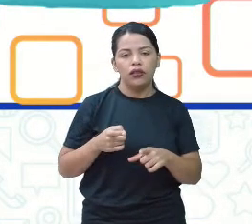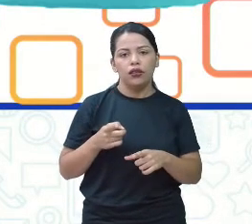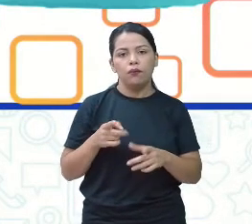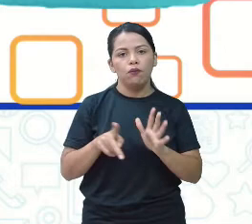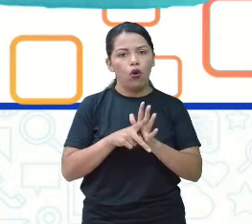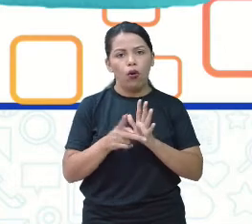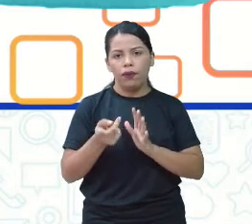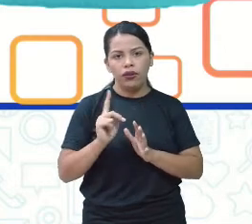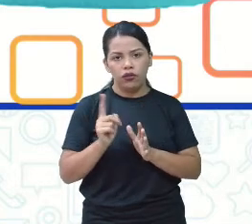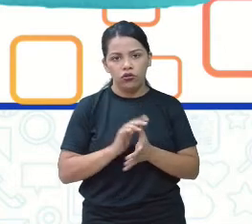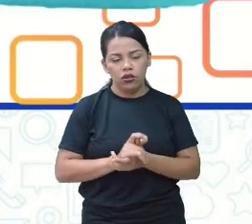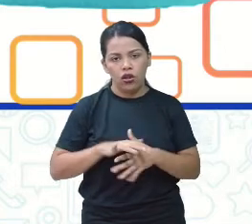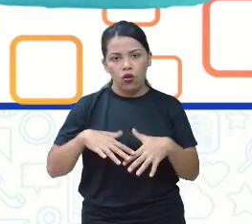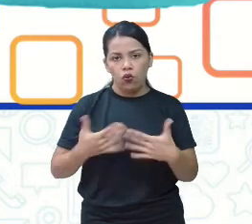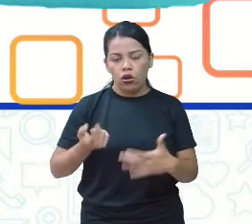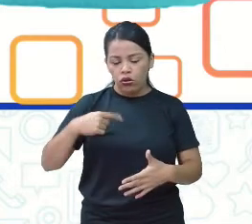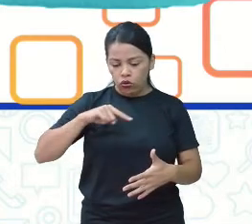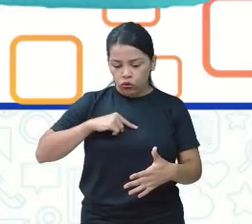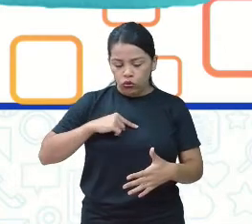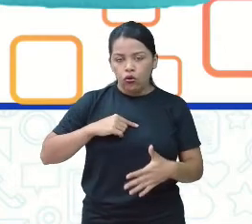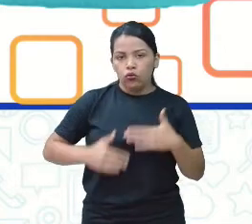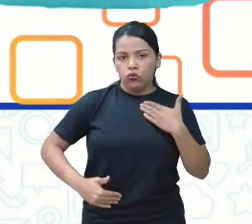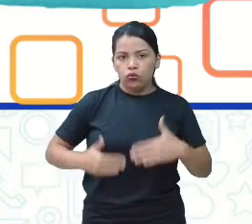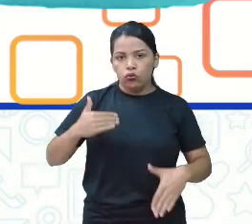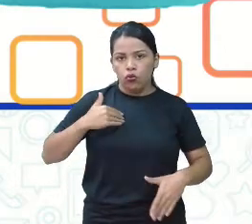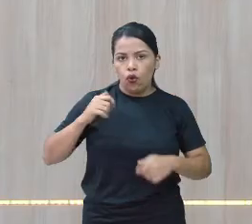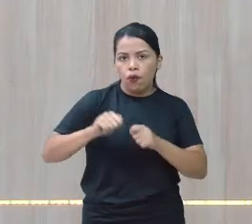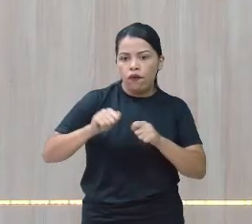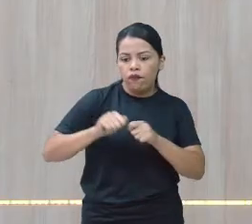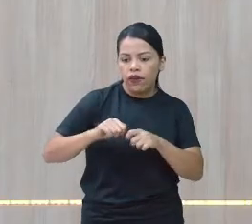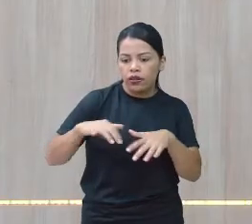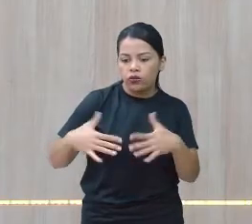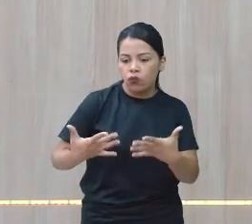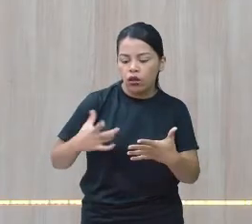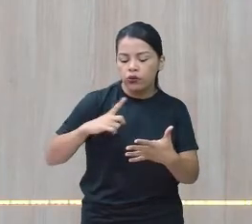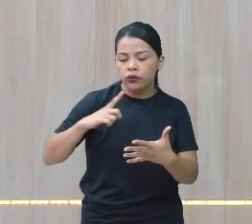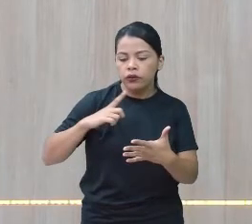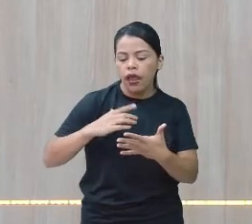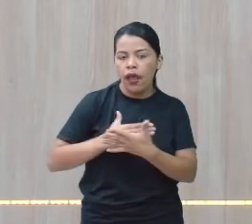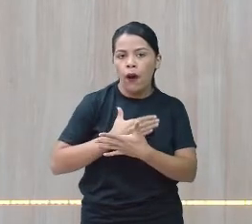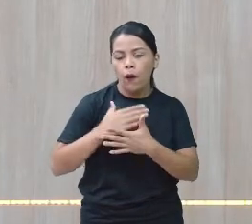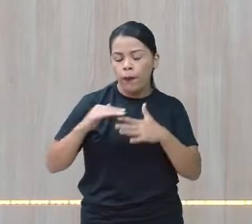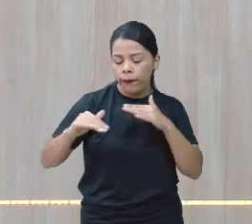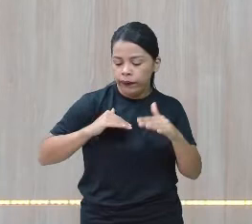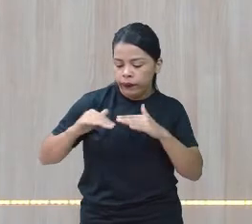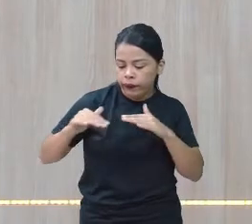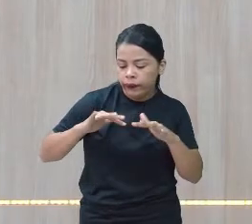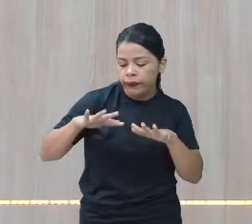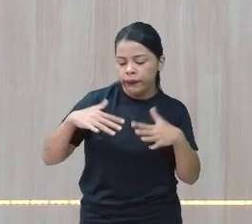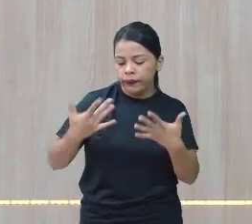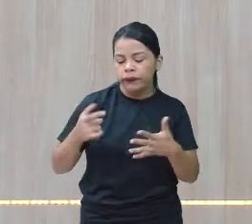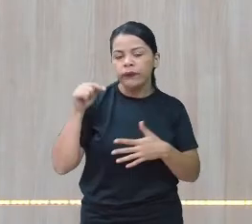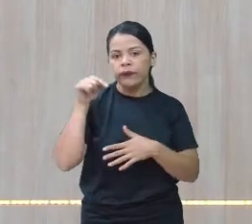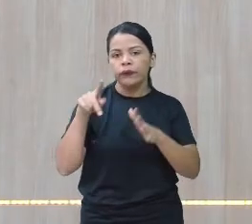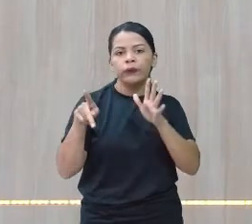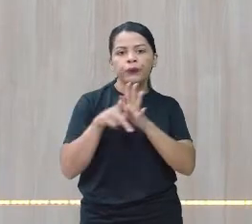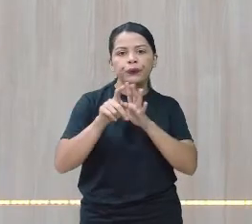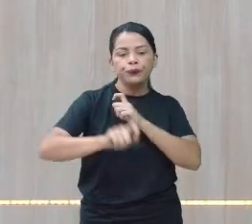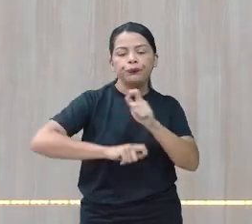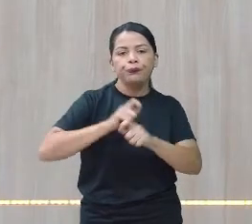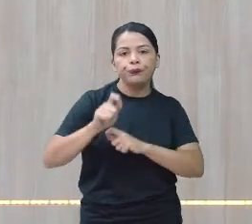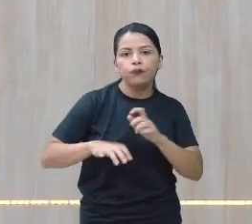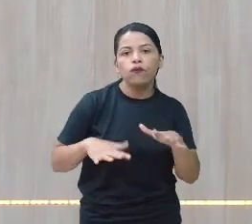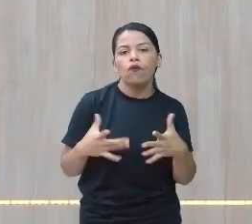produz quando recebe um estímulo. Então, o que é que acontece aí? Os atos reflexos, como eu disse, então são esses movimentos, eles